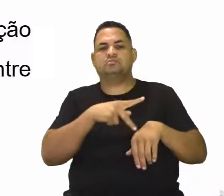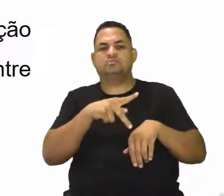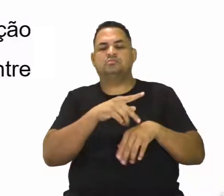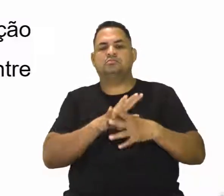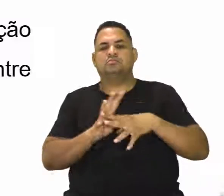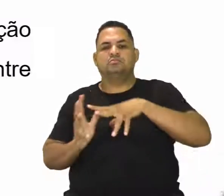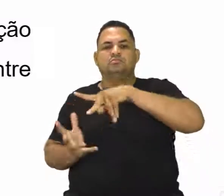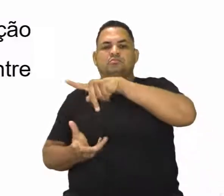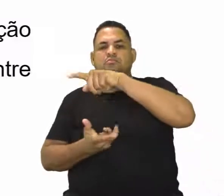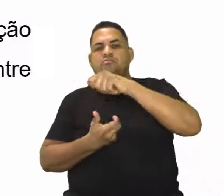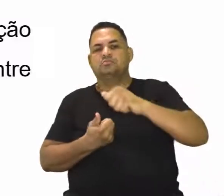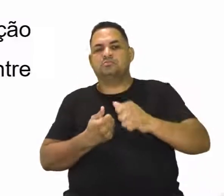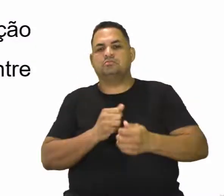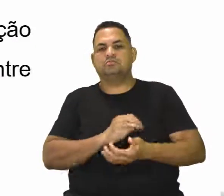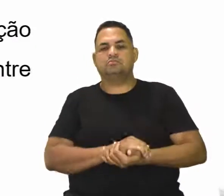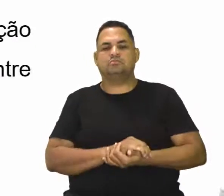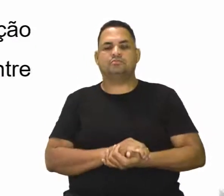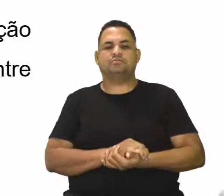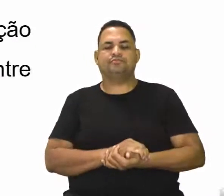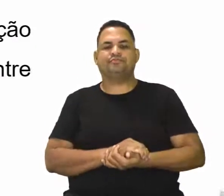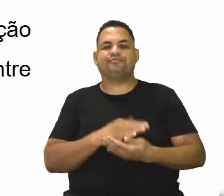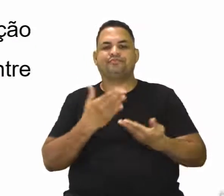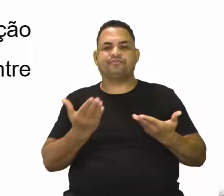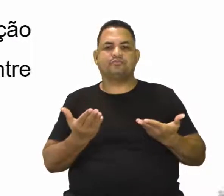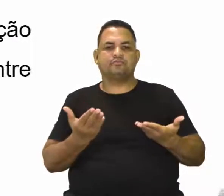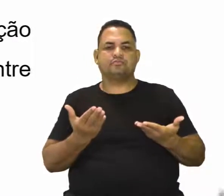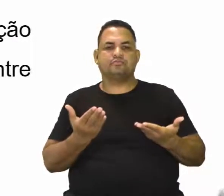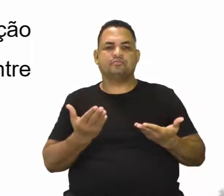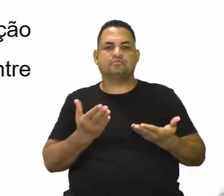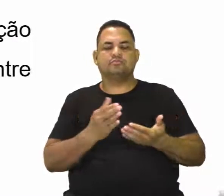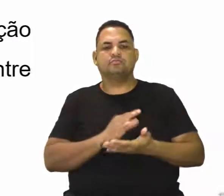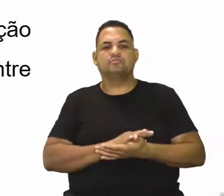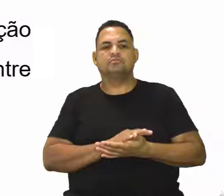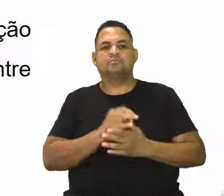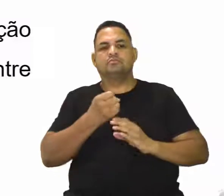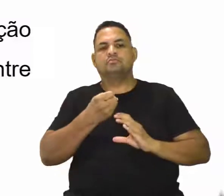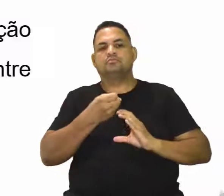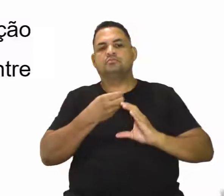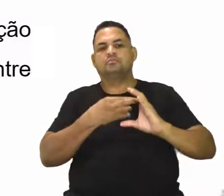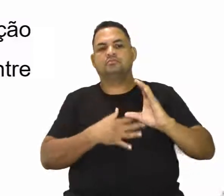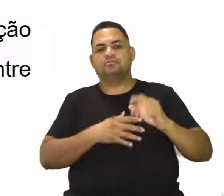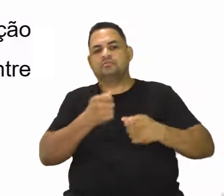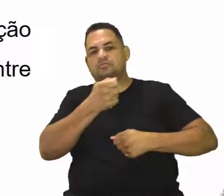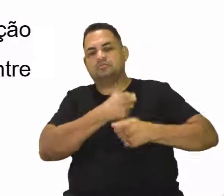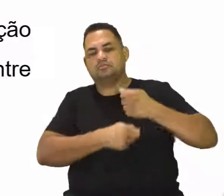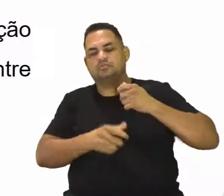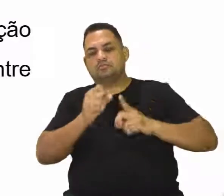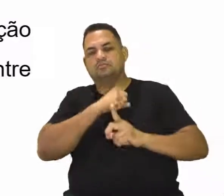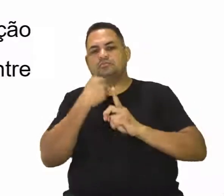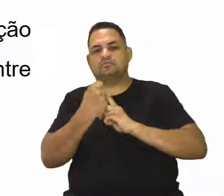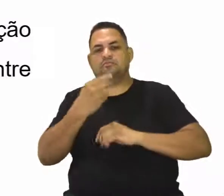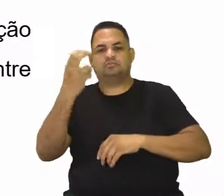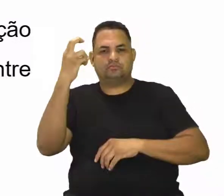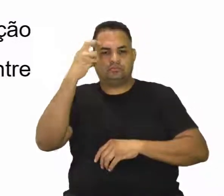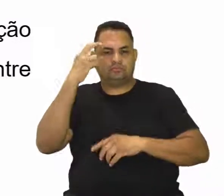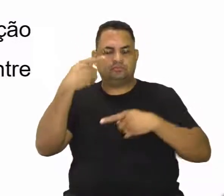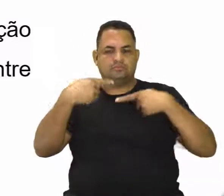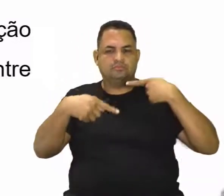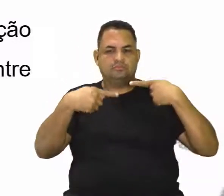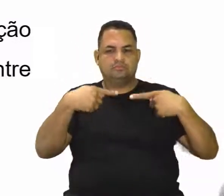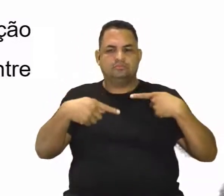nações existentes no mundo, seja ela no âmbito econômico, social, cultural ou